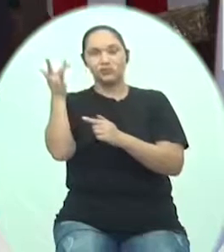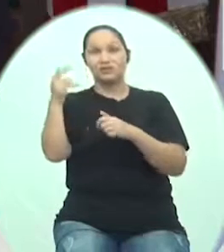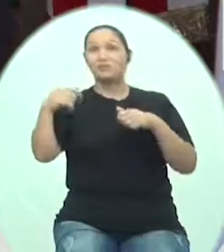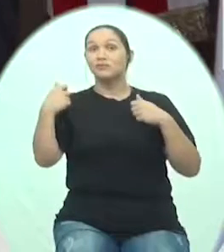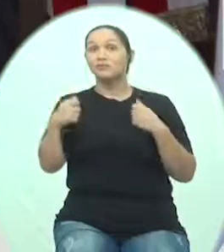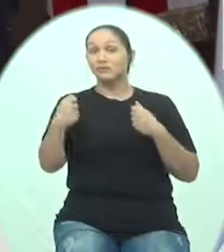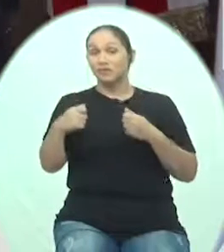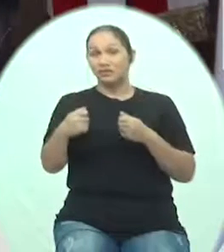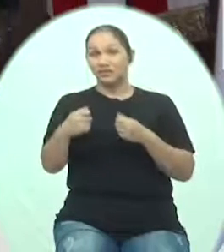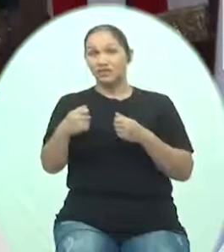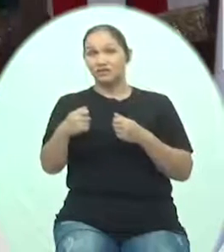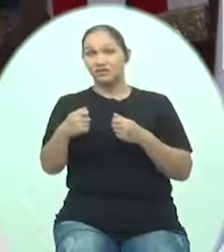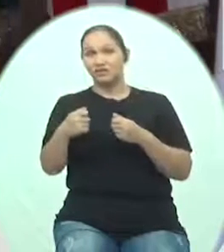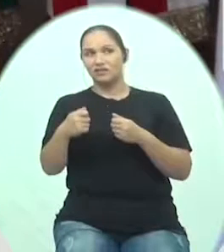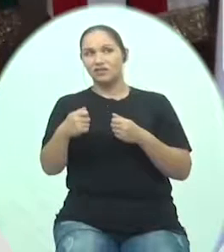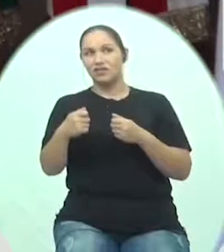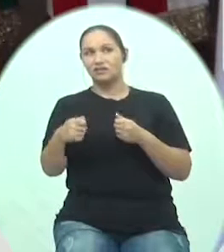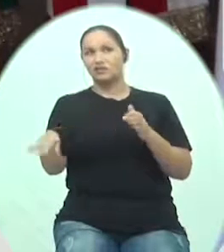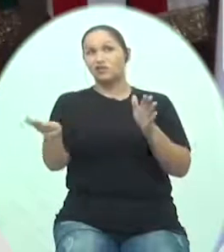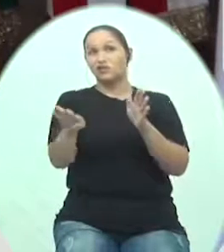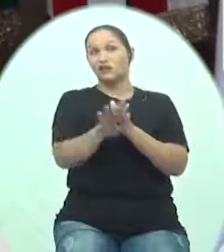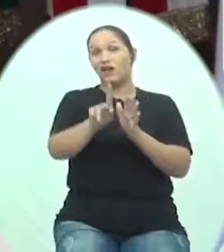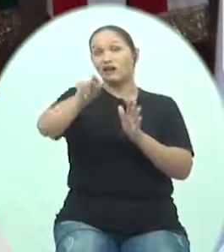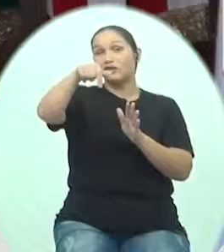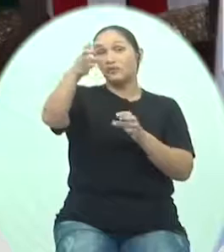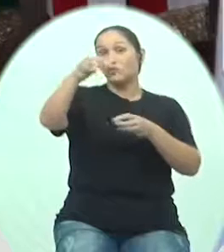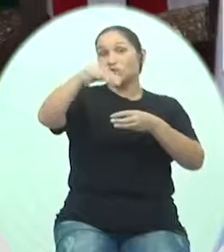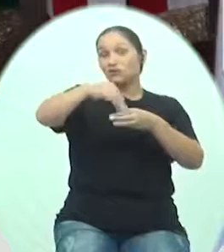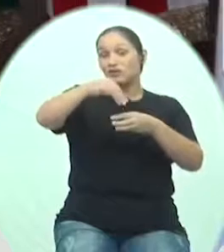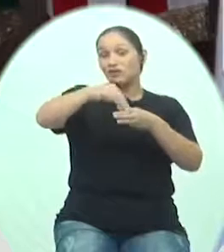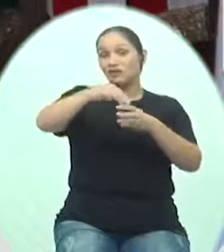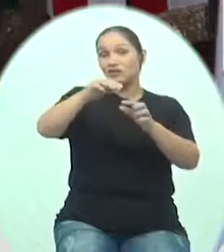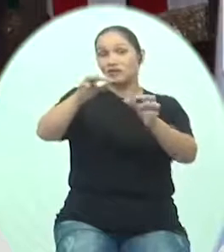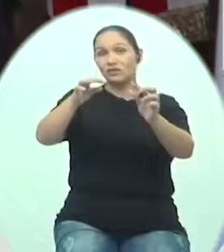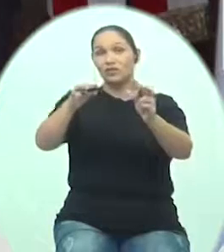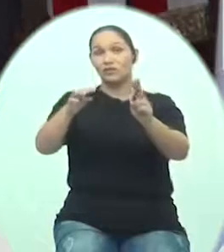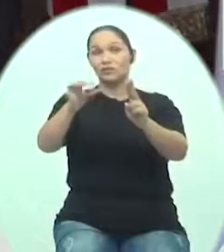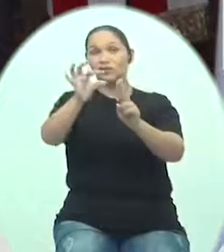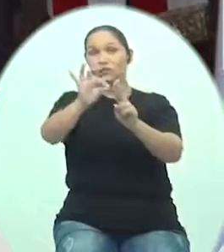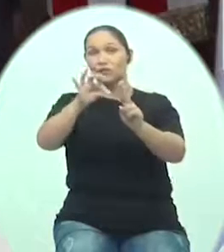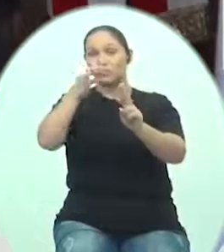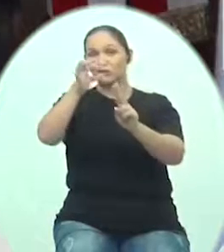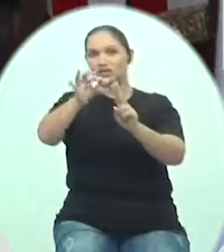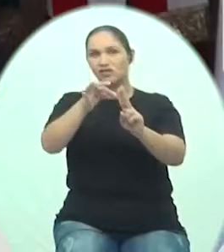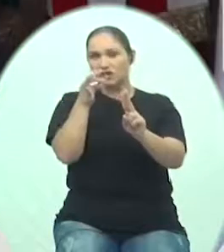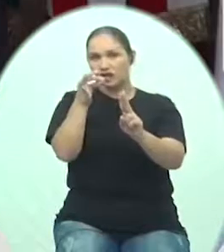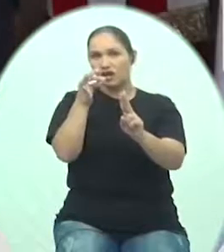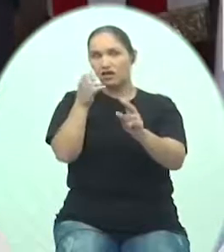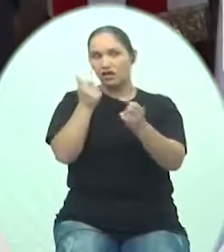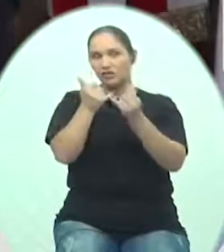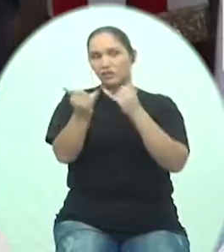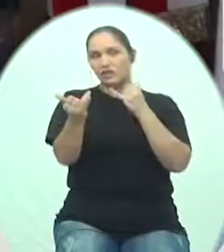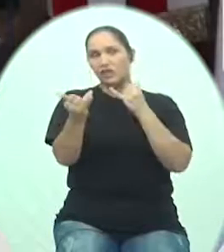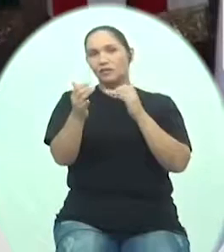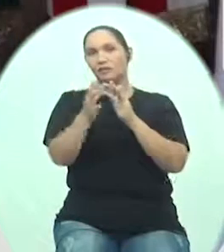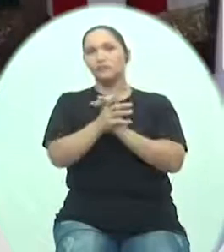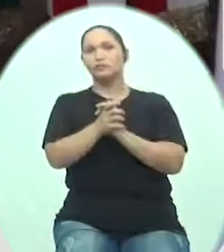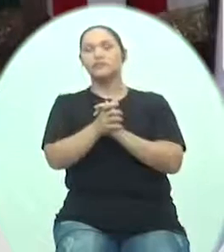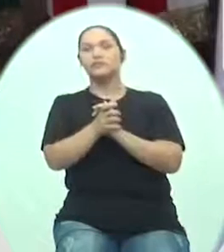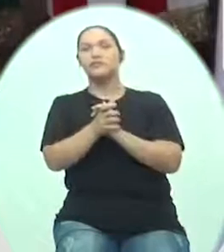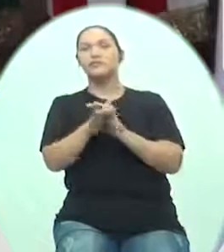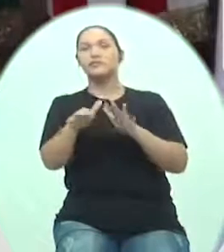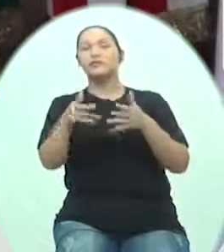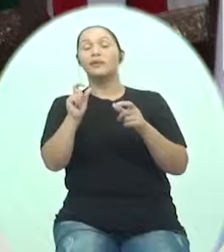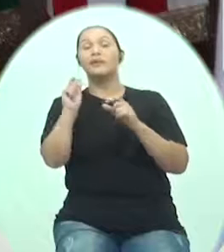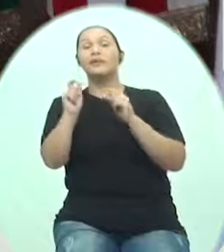necessitam ir para Urussanga poderiam já pegar ali na Avenida Luiz lazarin sem vir aqui em cima porque vocês